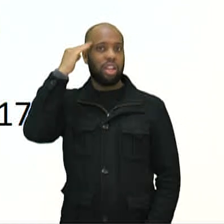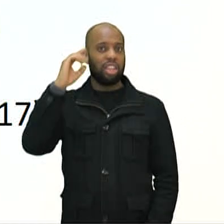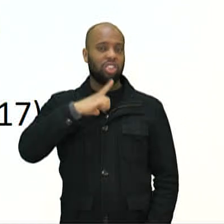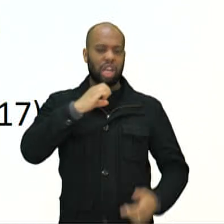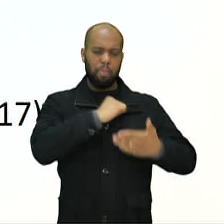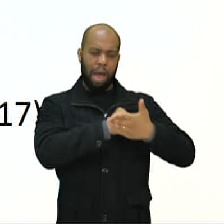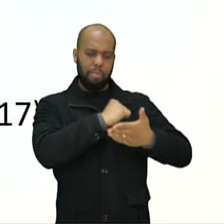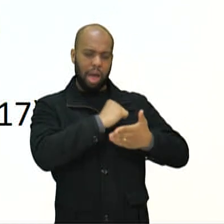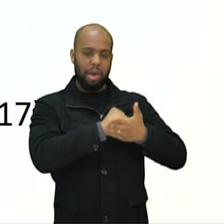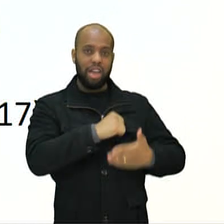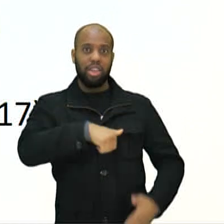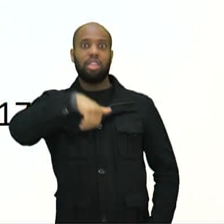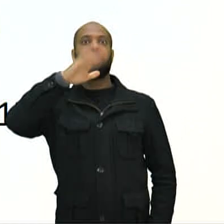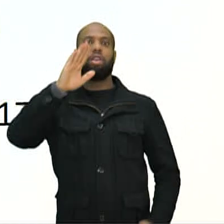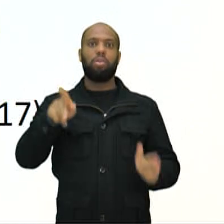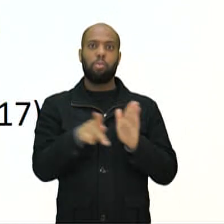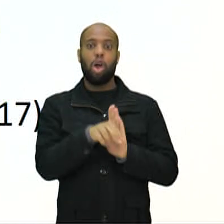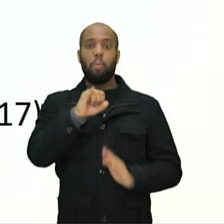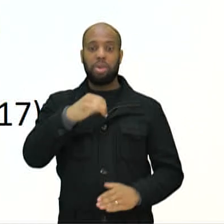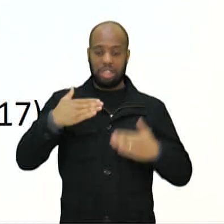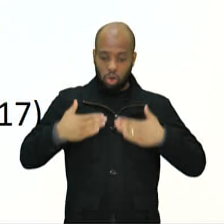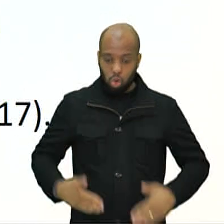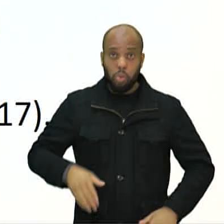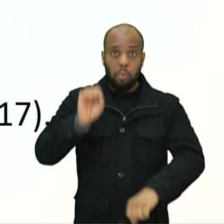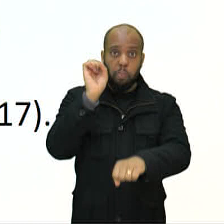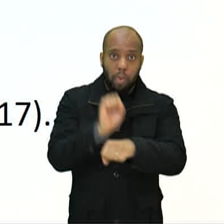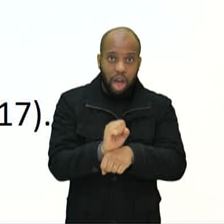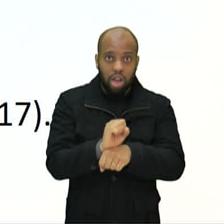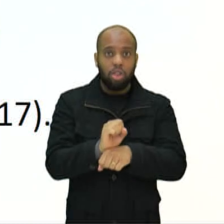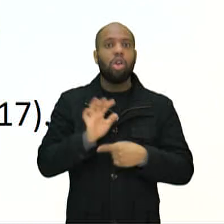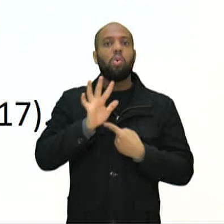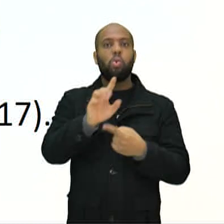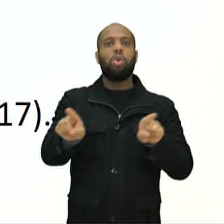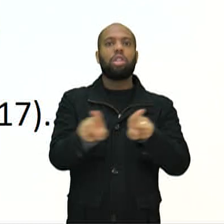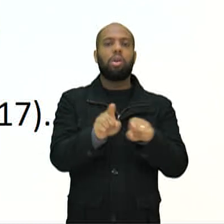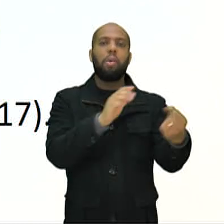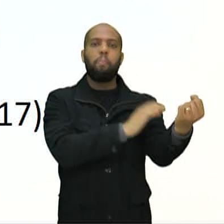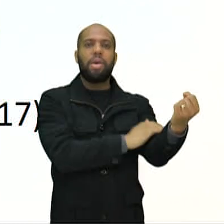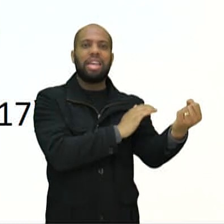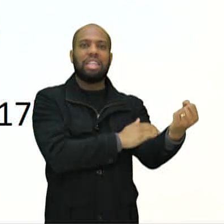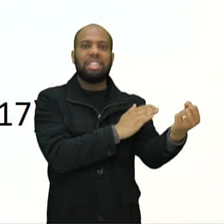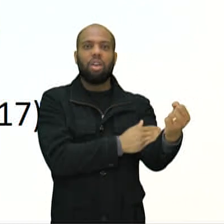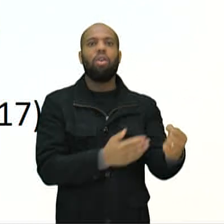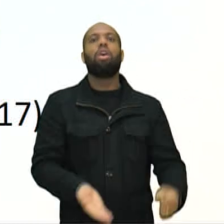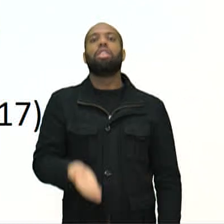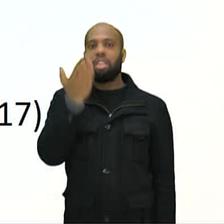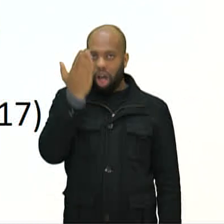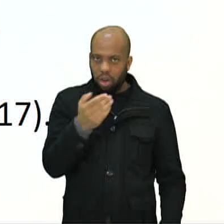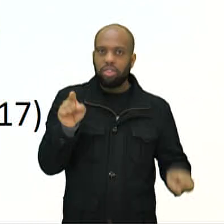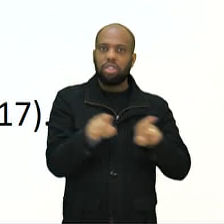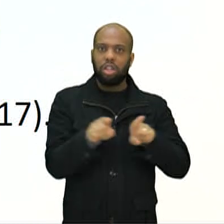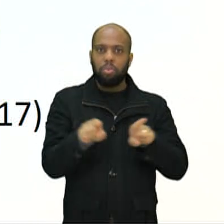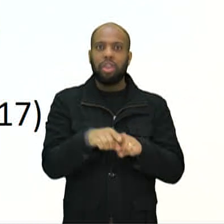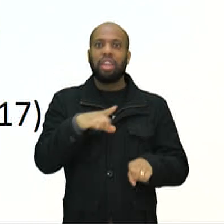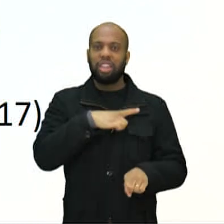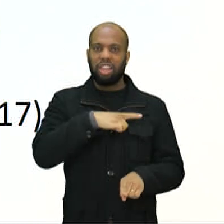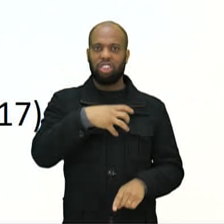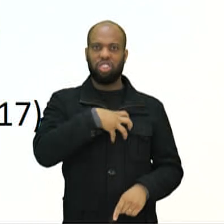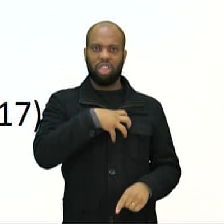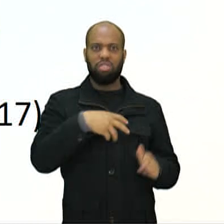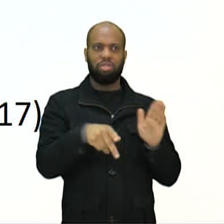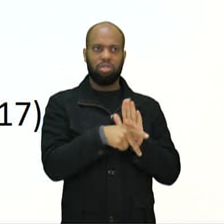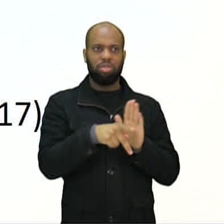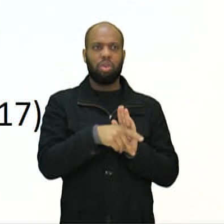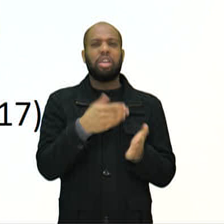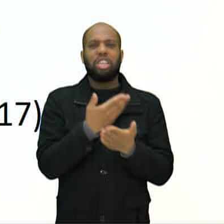frequência cardíaca de repouso, eles apresentaram maiores níveis de pressão arterial sistólica e pressão arterial diastólica.